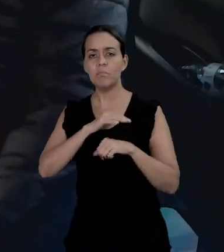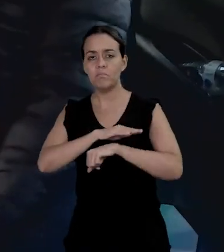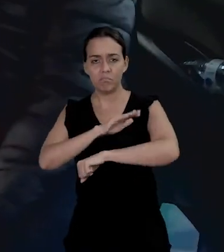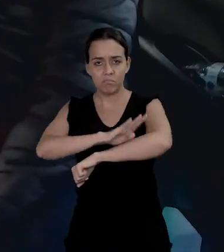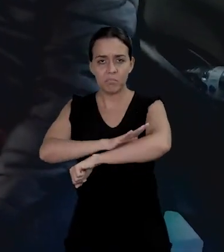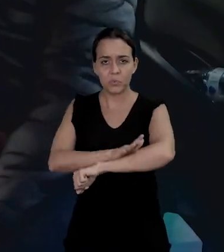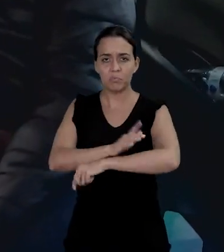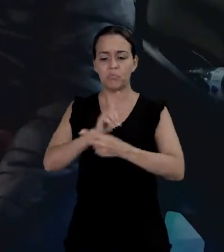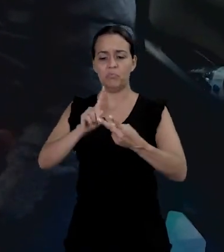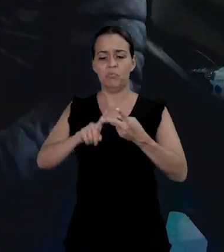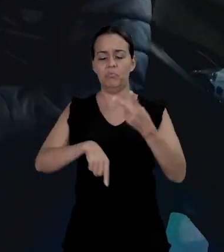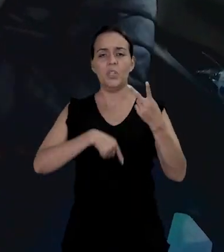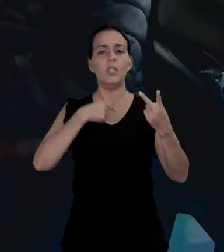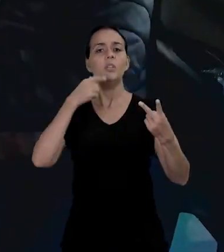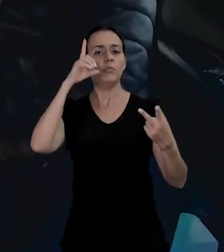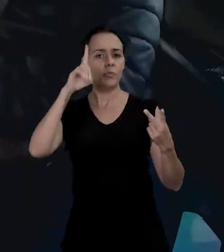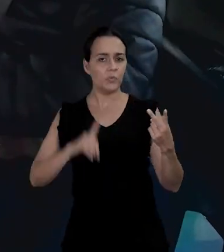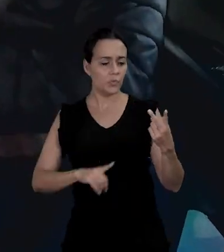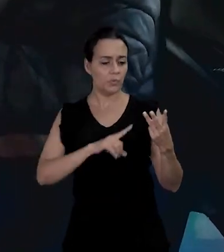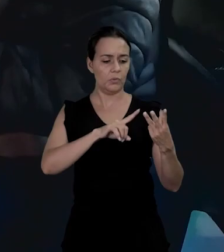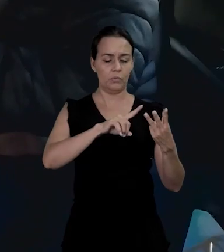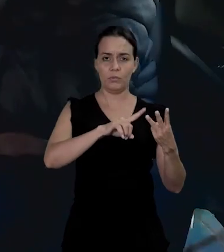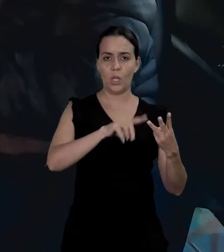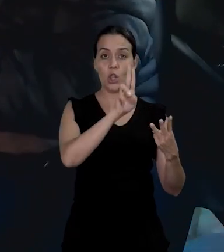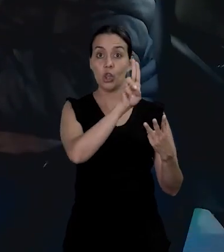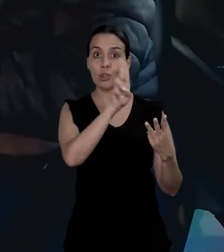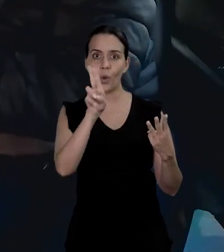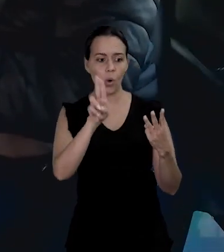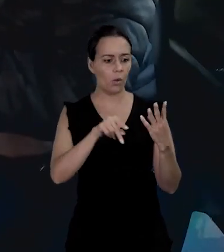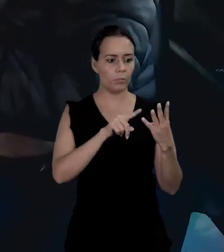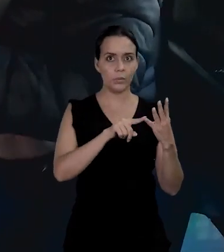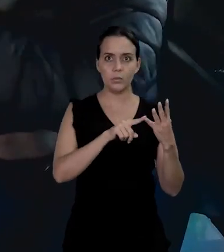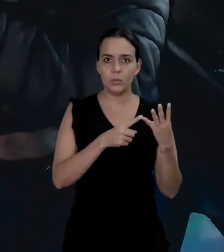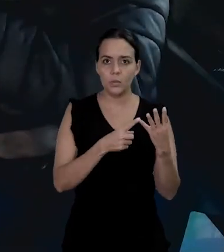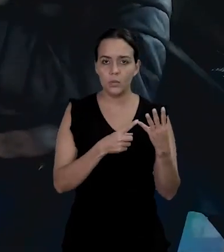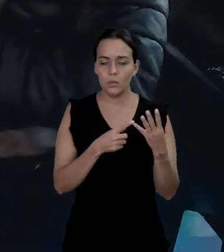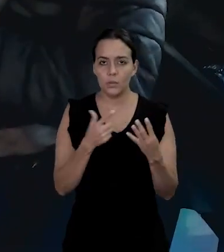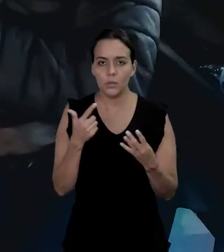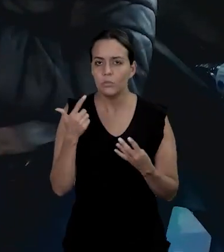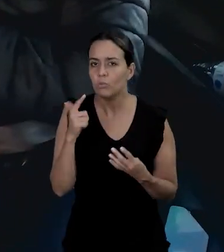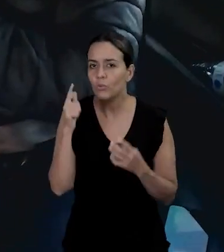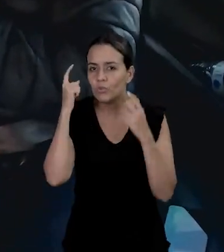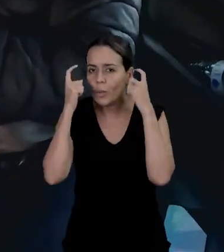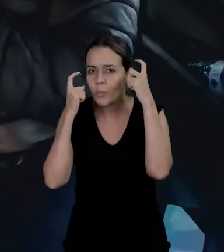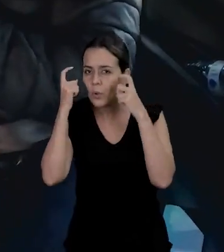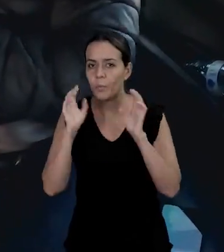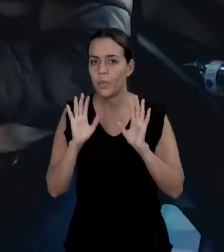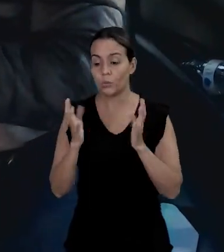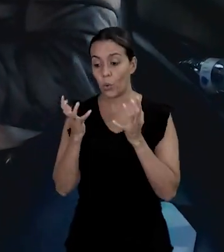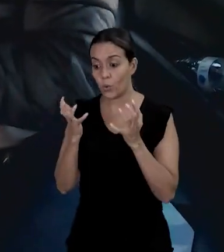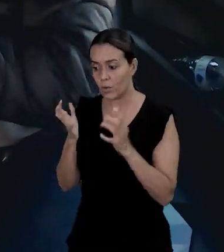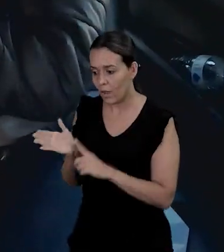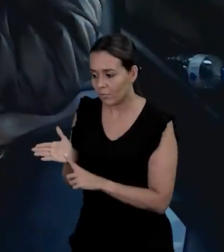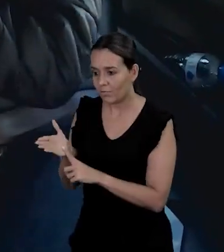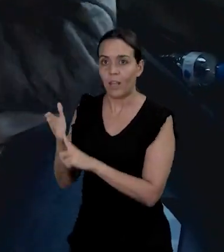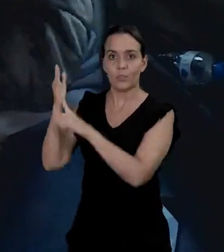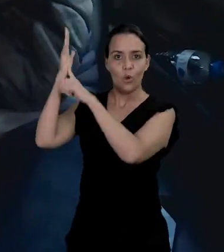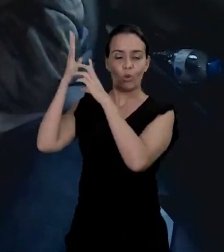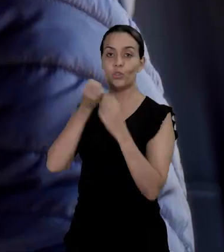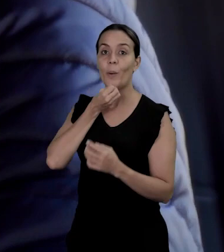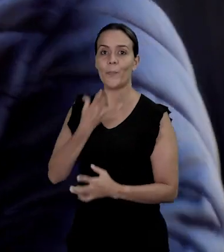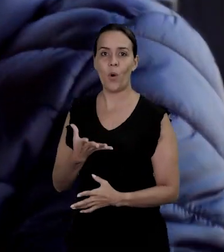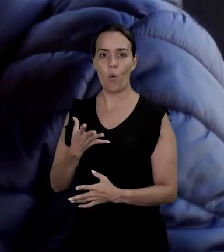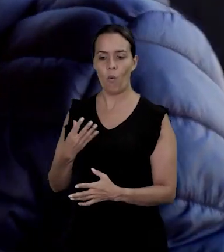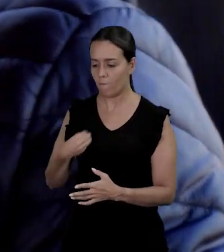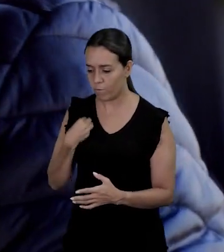existia. É isso! Entendeu? A gente estava preocupado em desenvolver a tecnologia. Bom, tem que funcionar, a gente consegue fazer esse aplicativo abrir